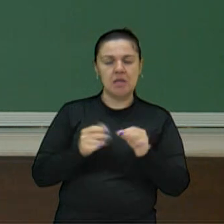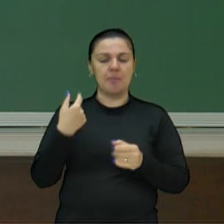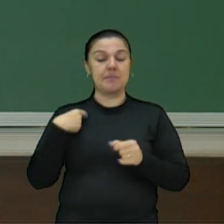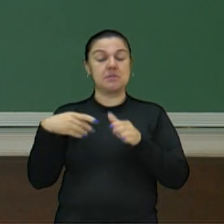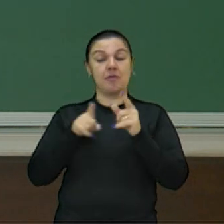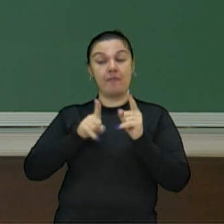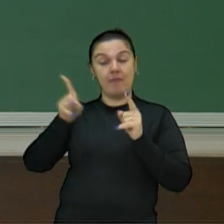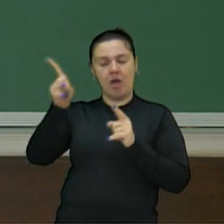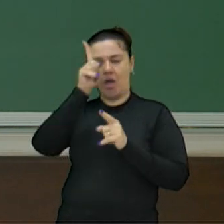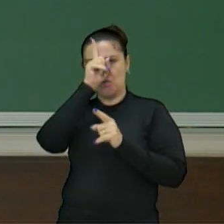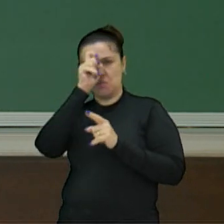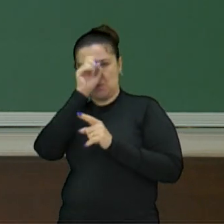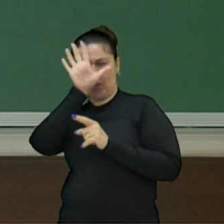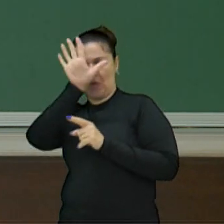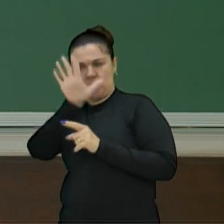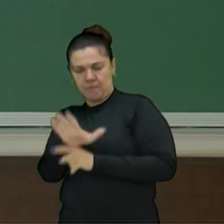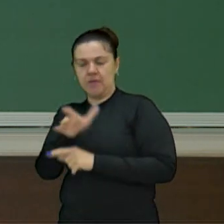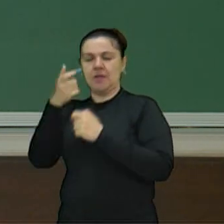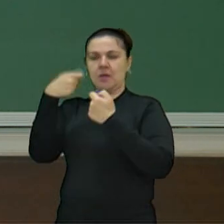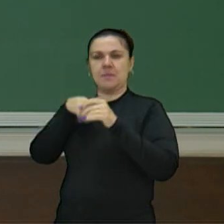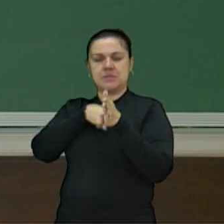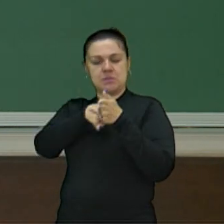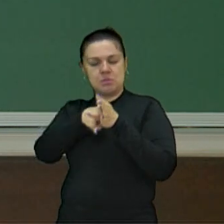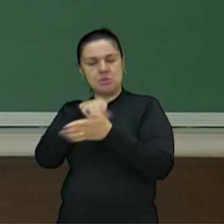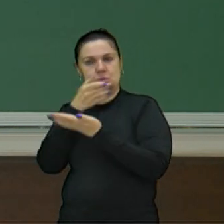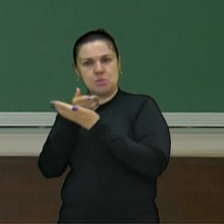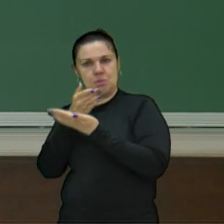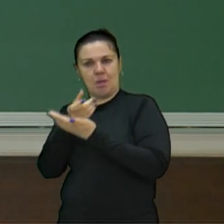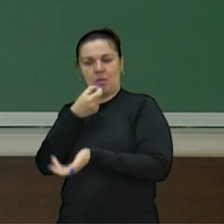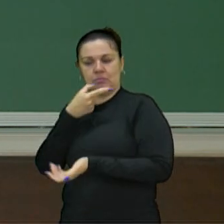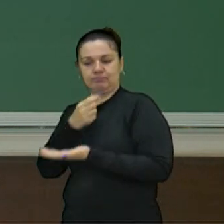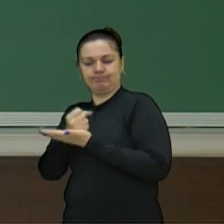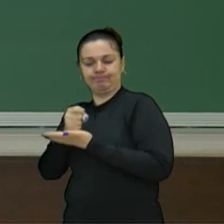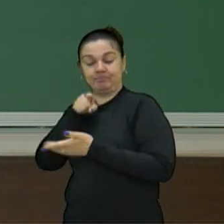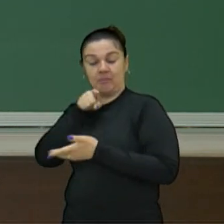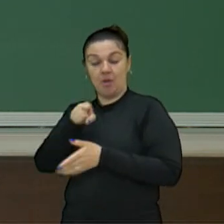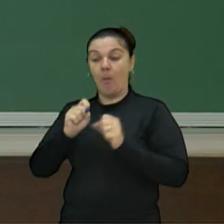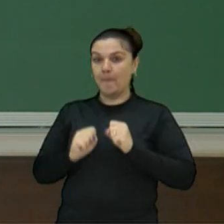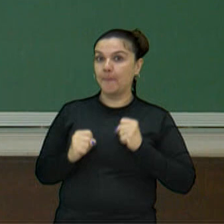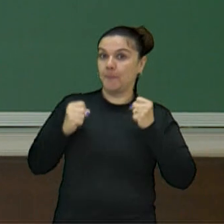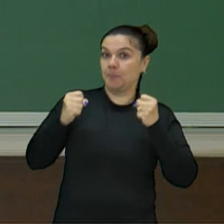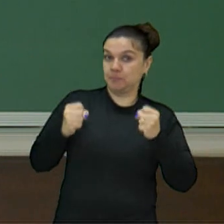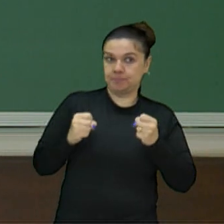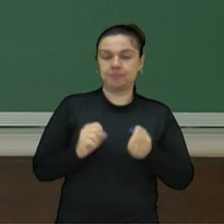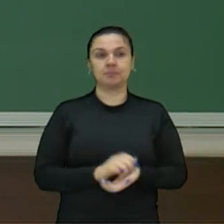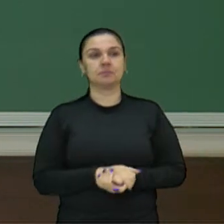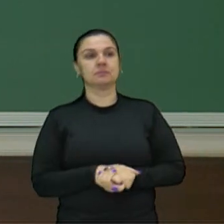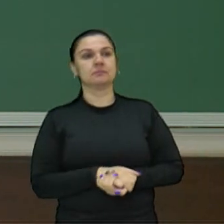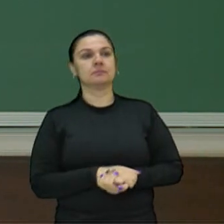precisa ser estudado, tem uma relação de poder, de acordo com o pensamento do Michel Foucault.